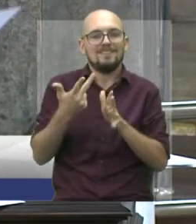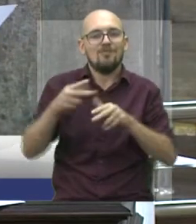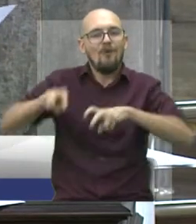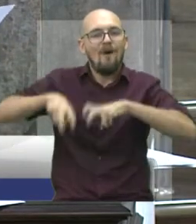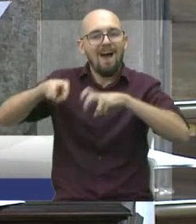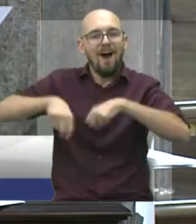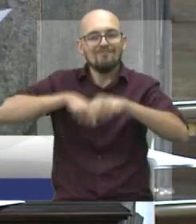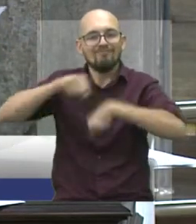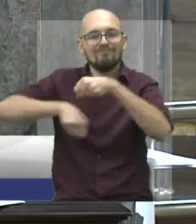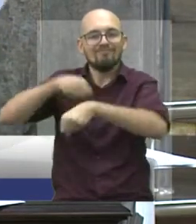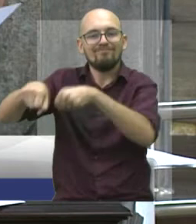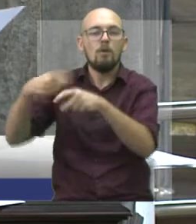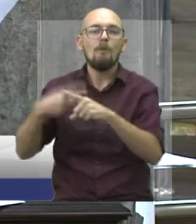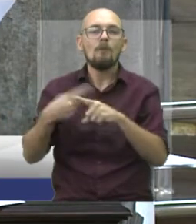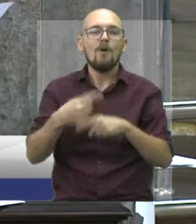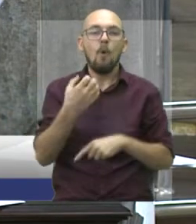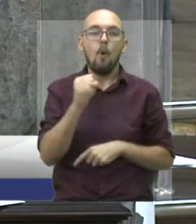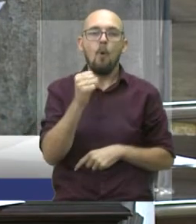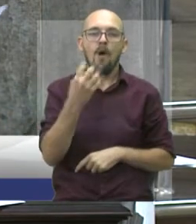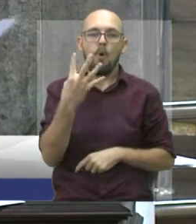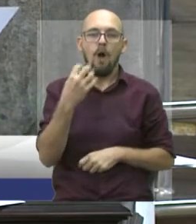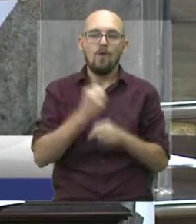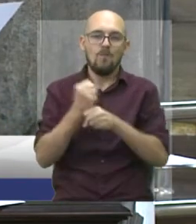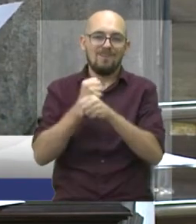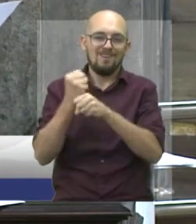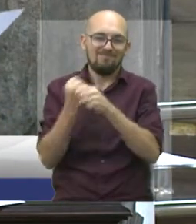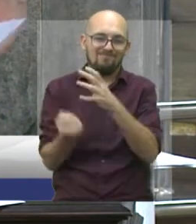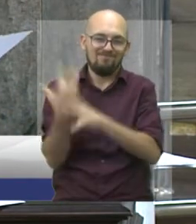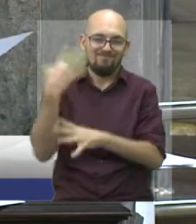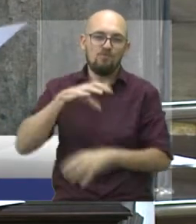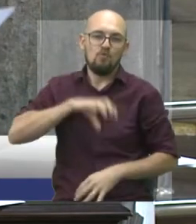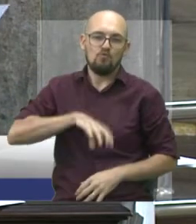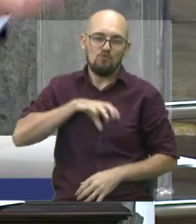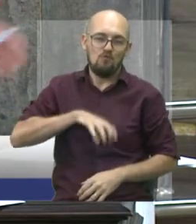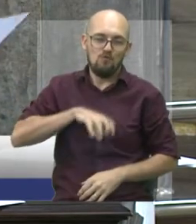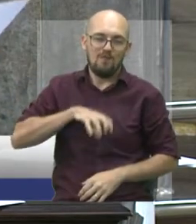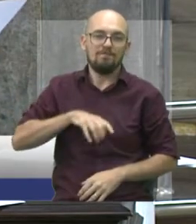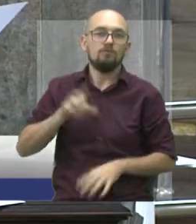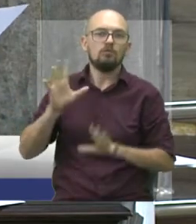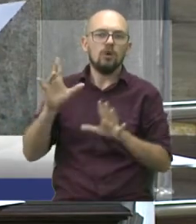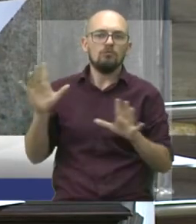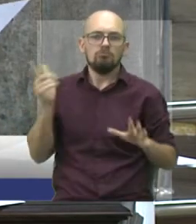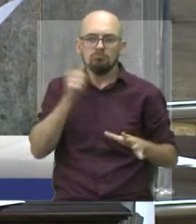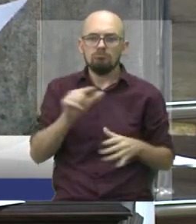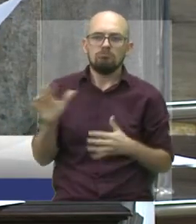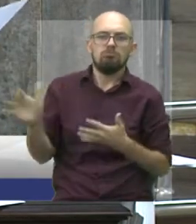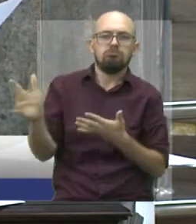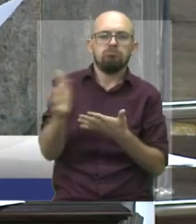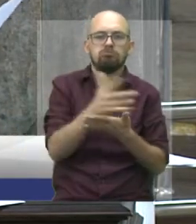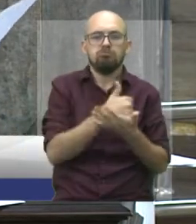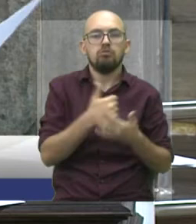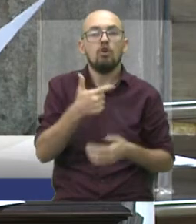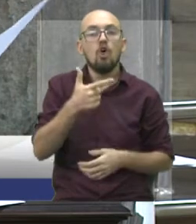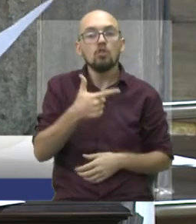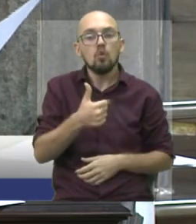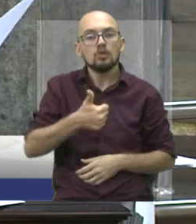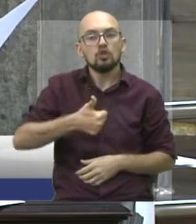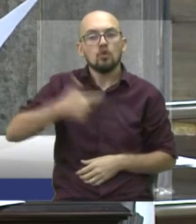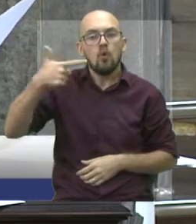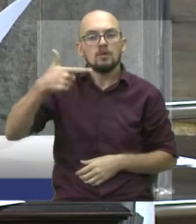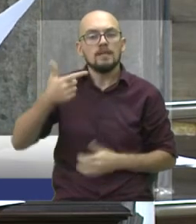84 anos do distrito de Potunduva, e a arrecadação foi mais de 212 quilos de